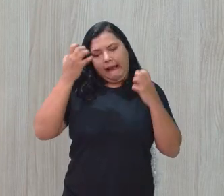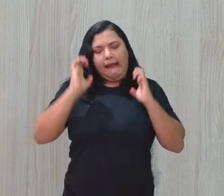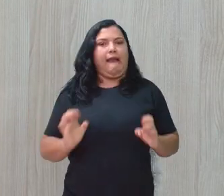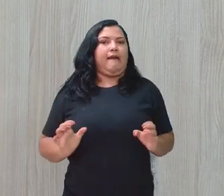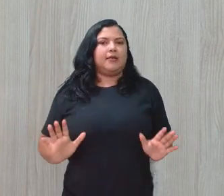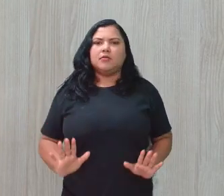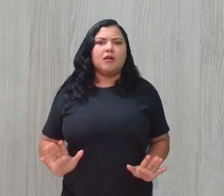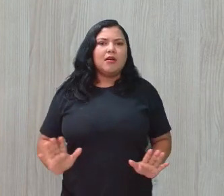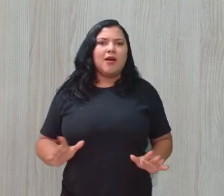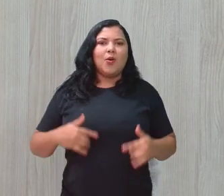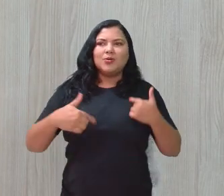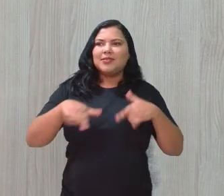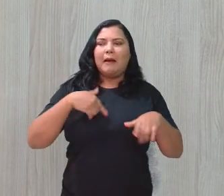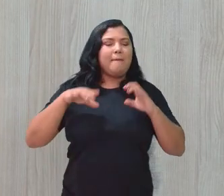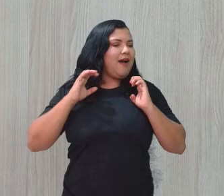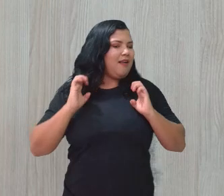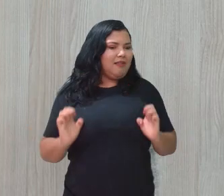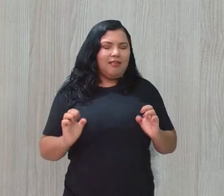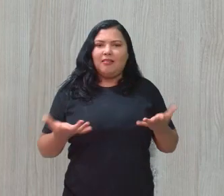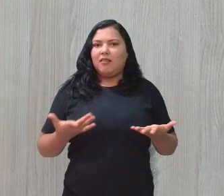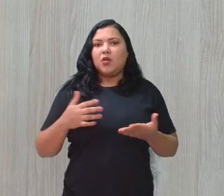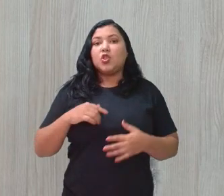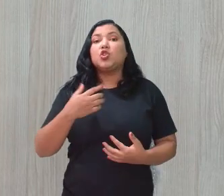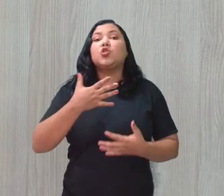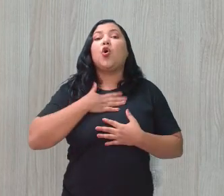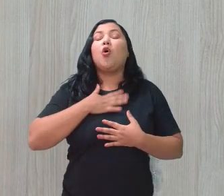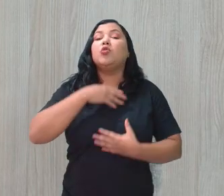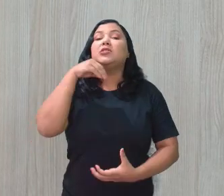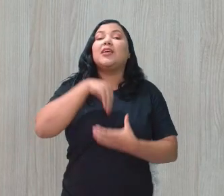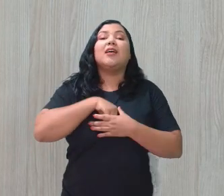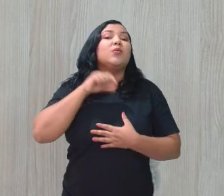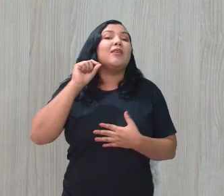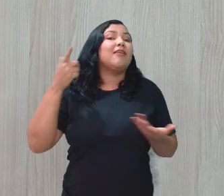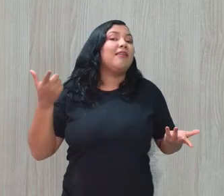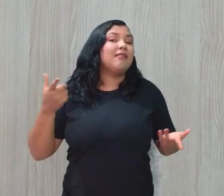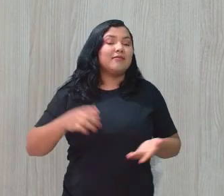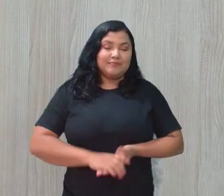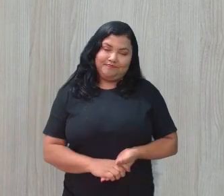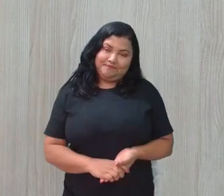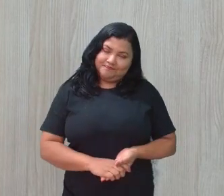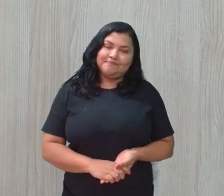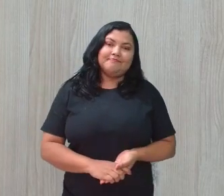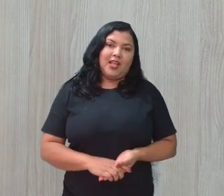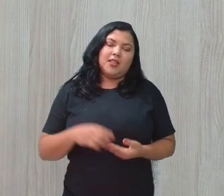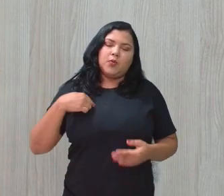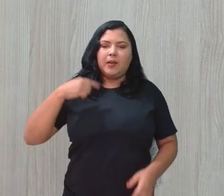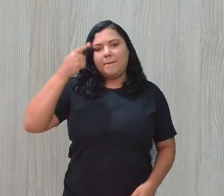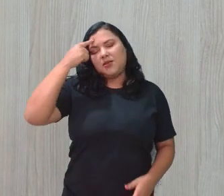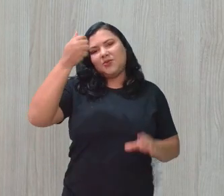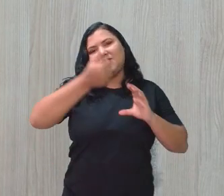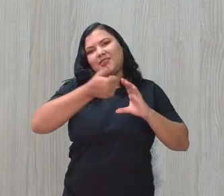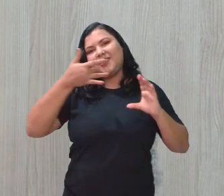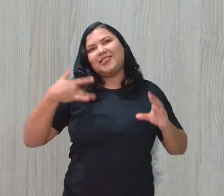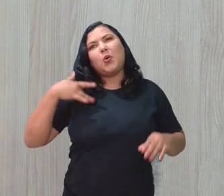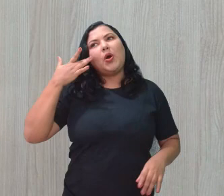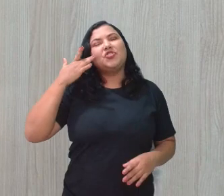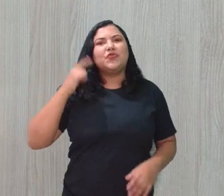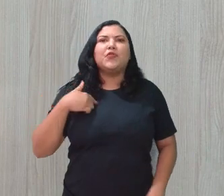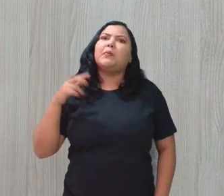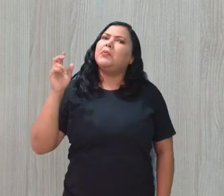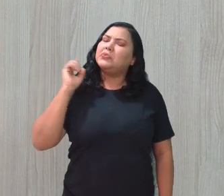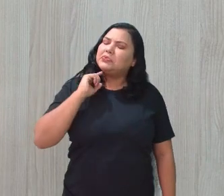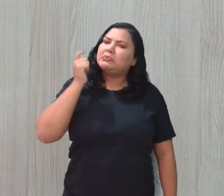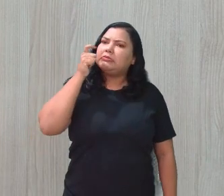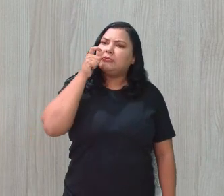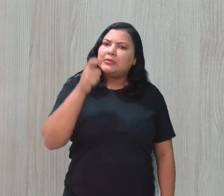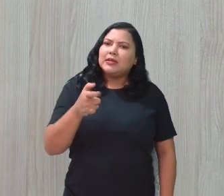o trabalho não nos define. Quem somos nós? Só a gente sabe. E aí ele foi por esse lado. Eu acho que foi interessante,